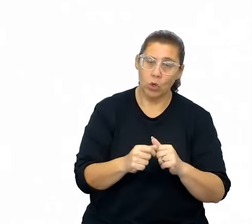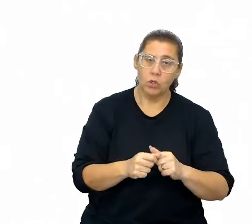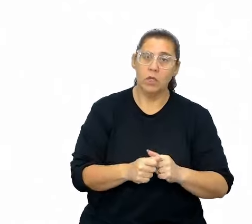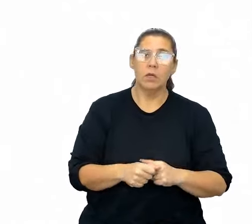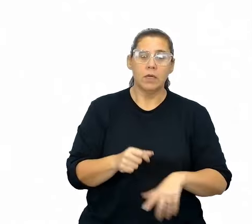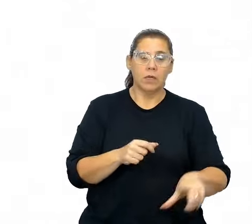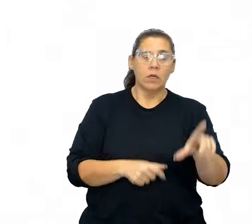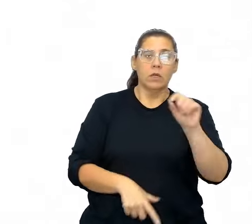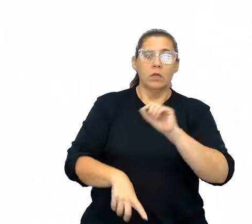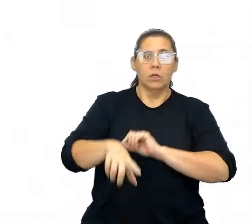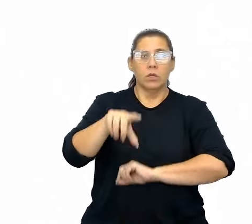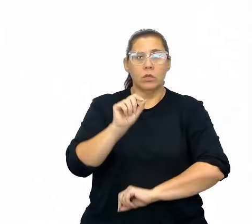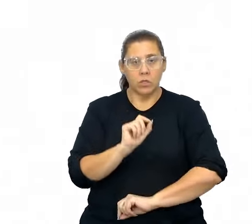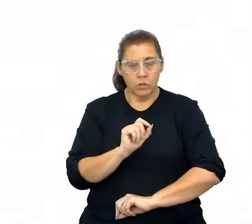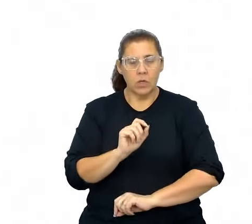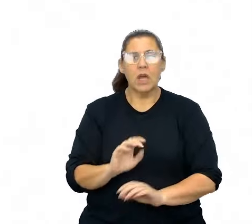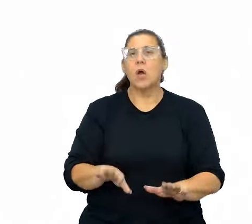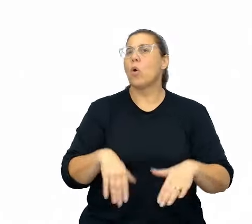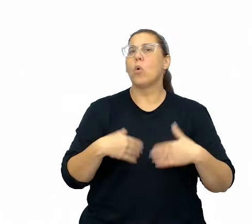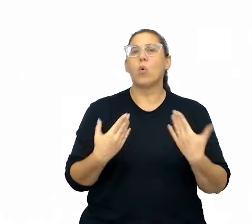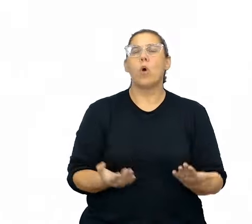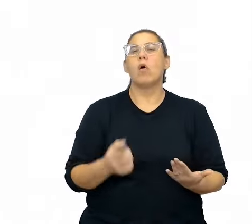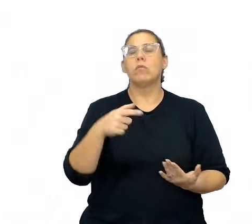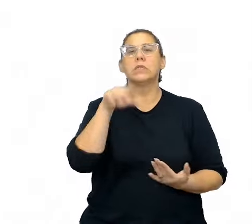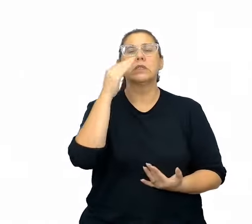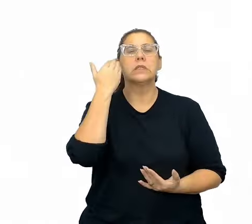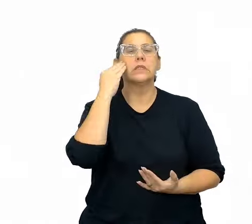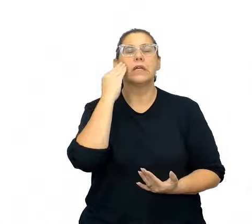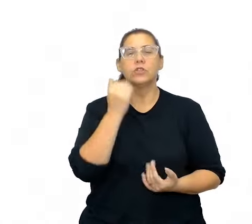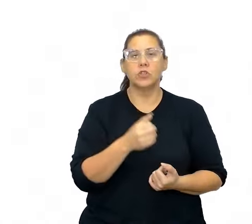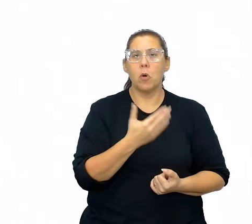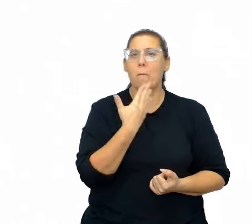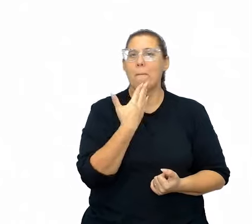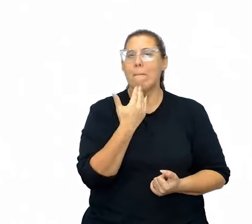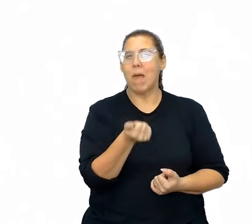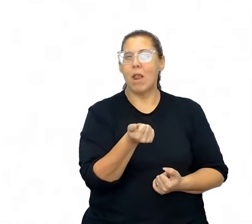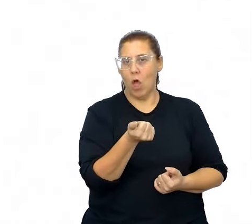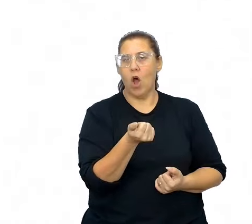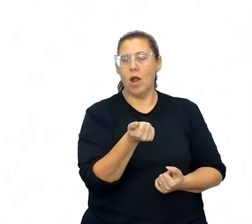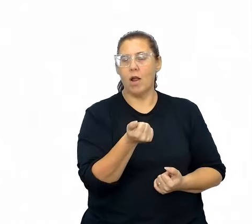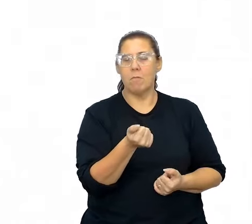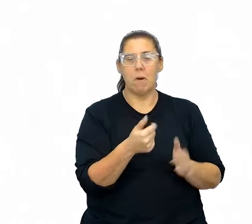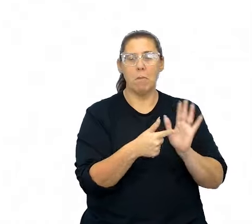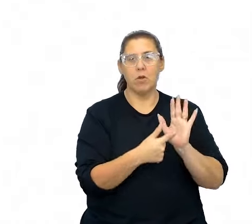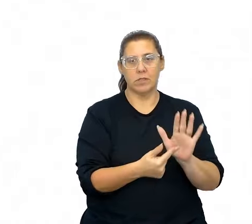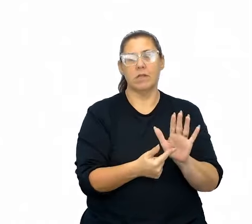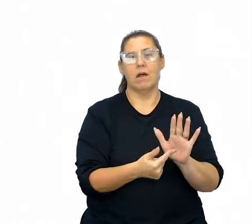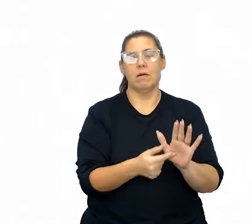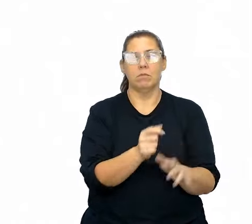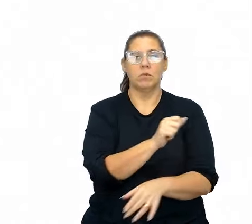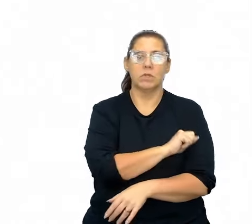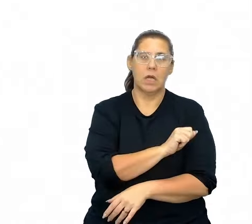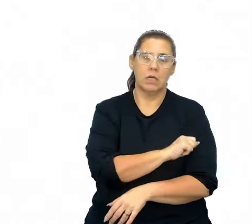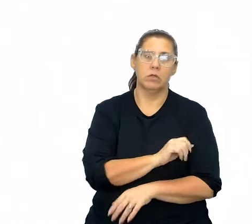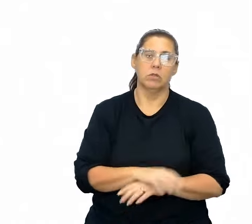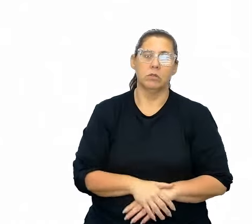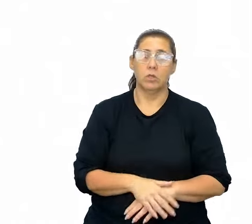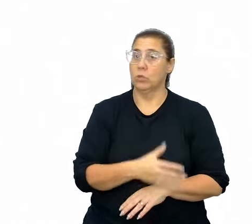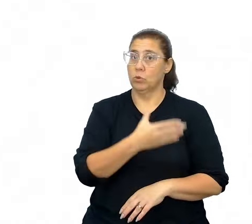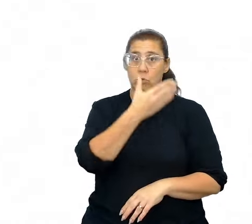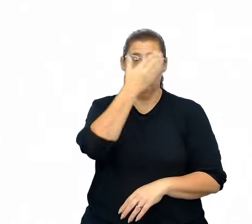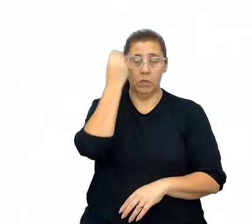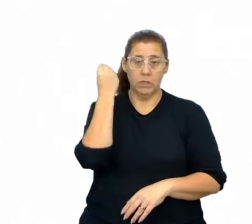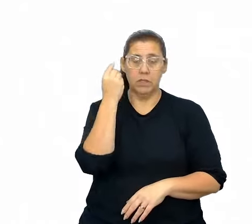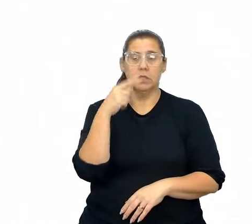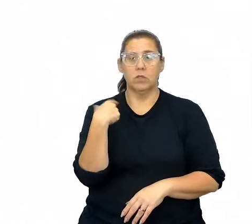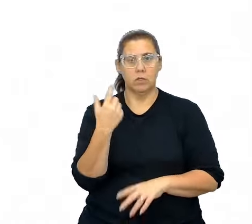para selecionar qual vocês entendem como mais adequado a ser exibido. Não podemos nos esquecer, né,